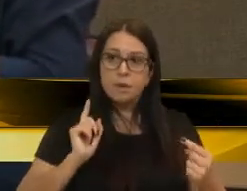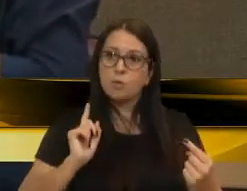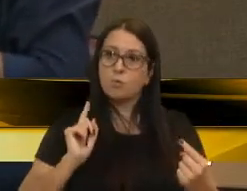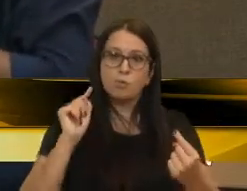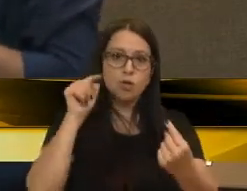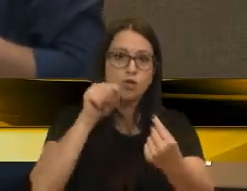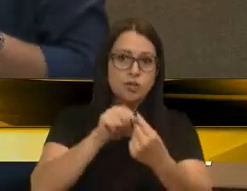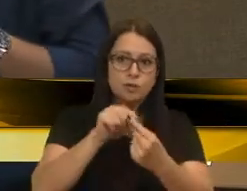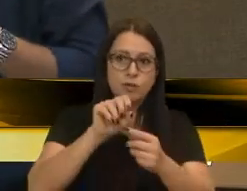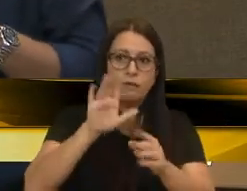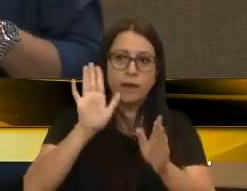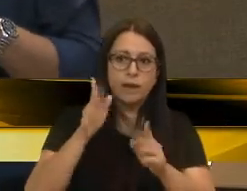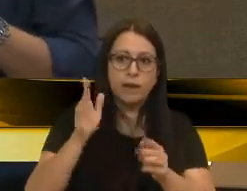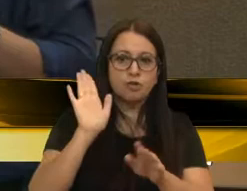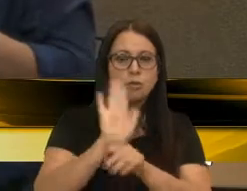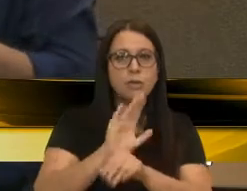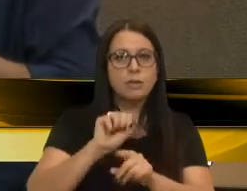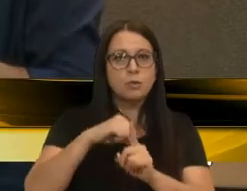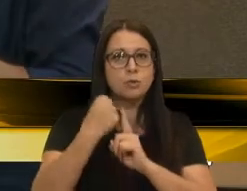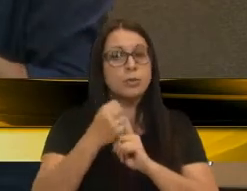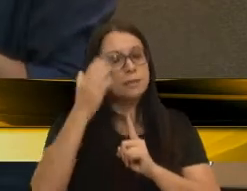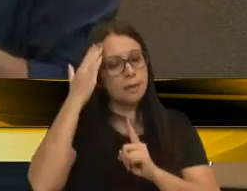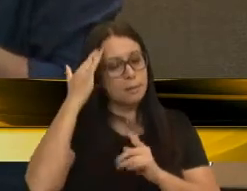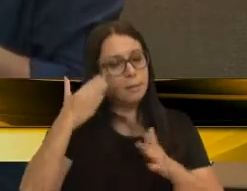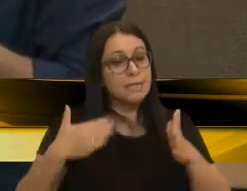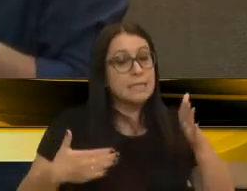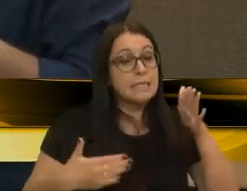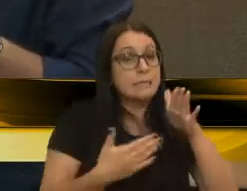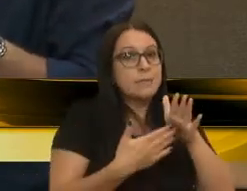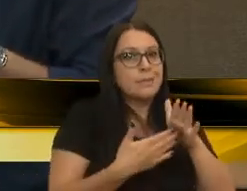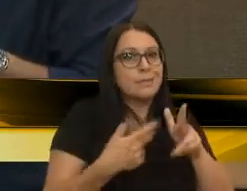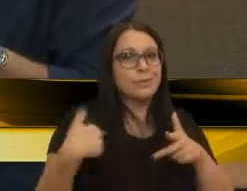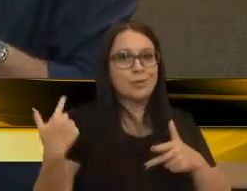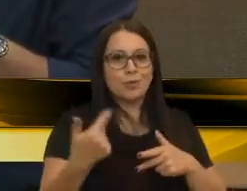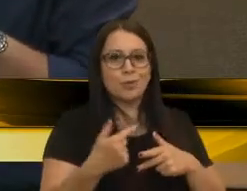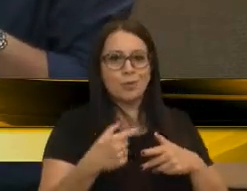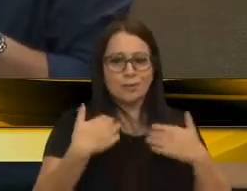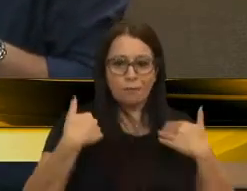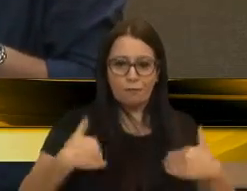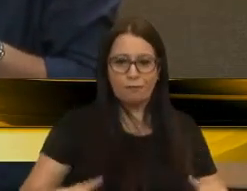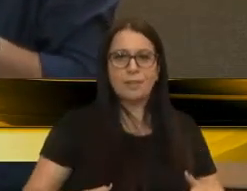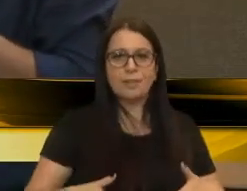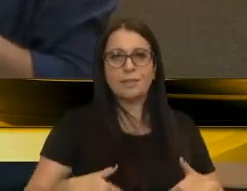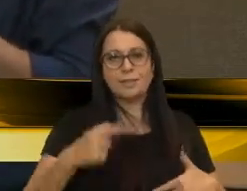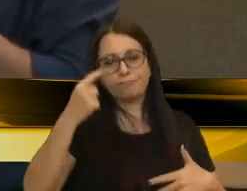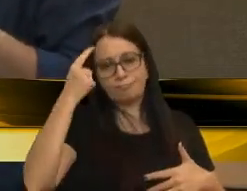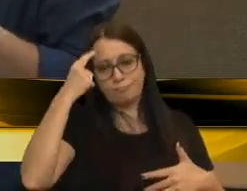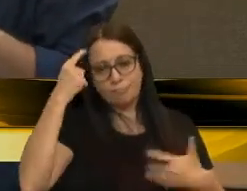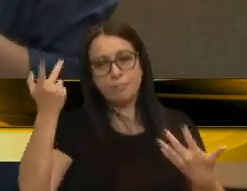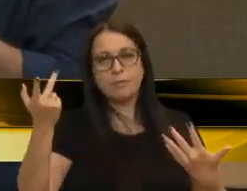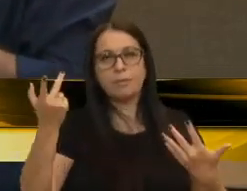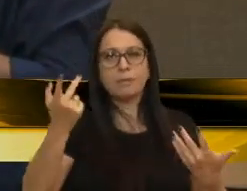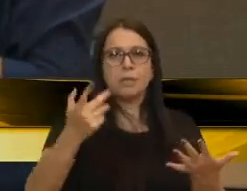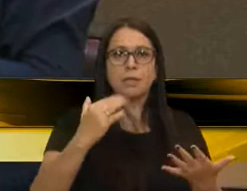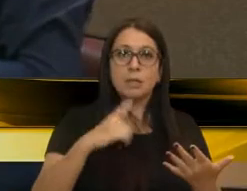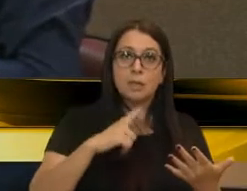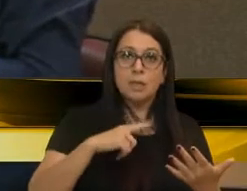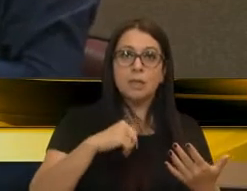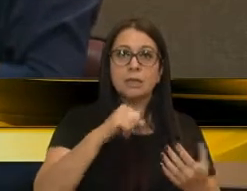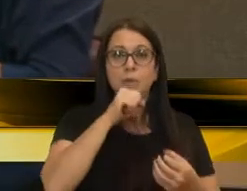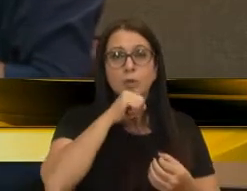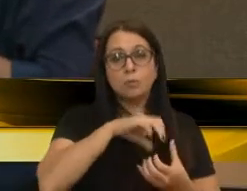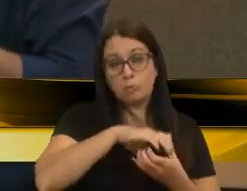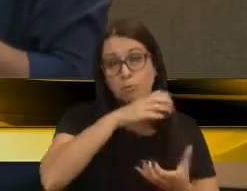grande. Hoje nós sabemos das limitações, né, que físicas, intelectuais, enfim, que têm os